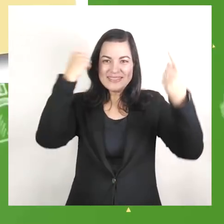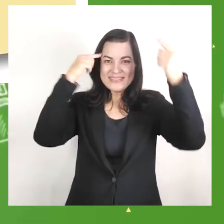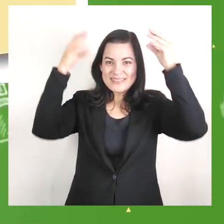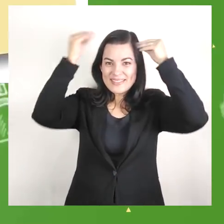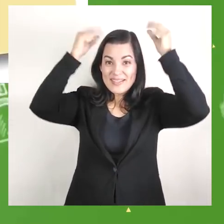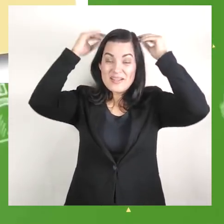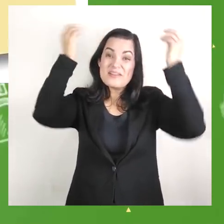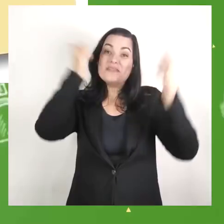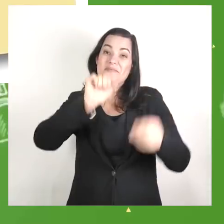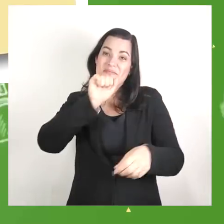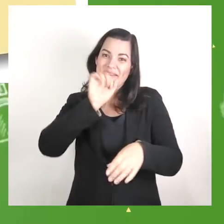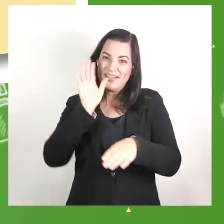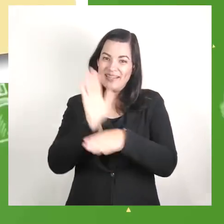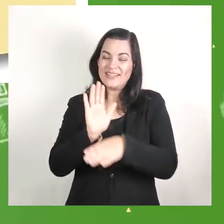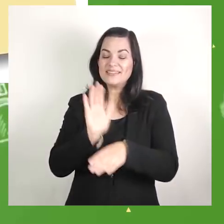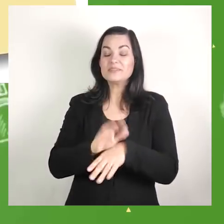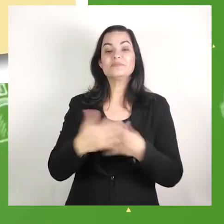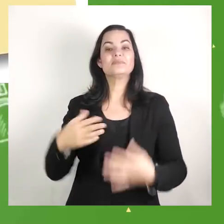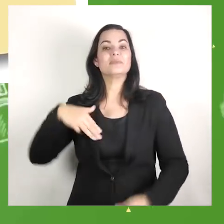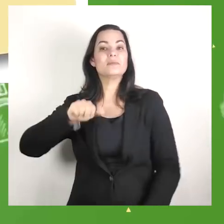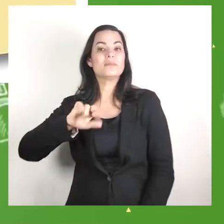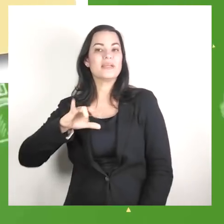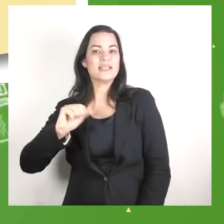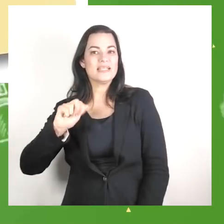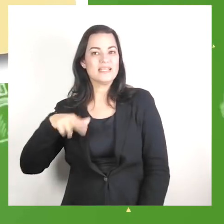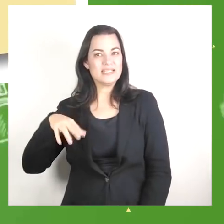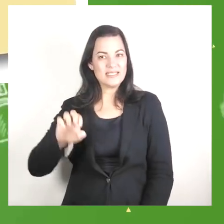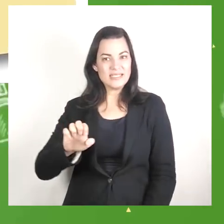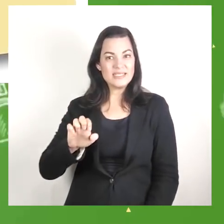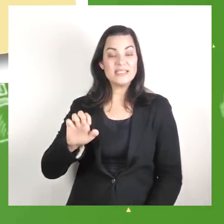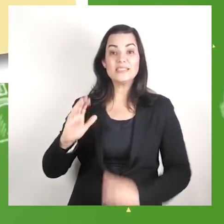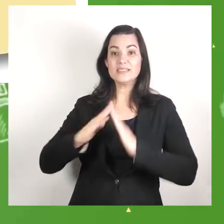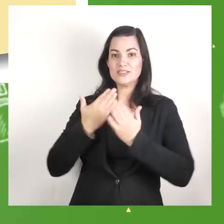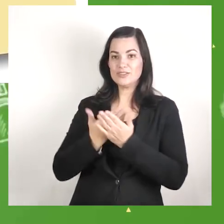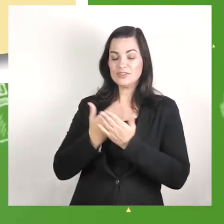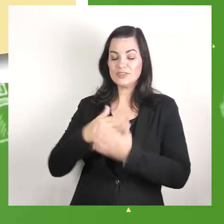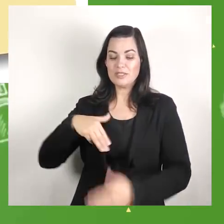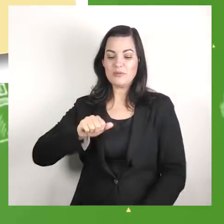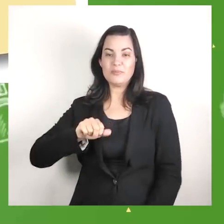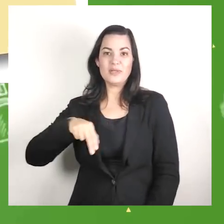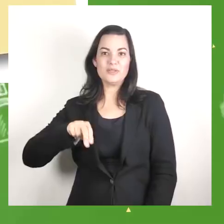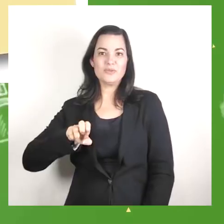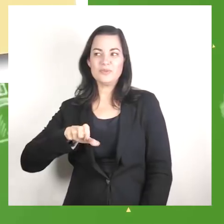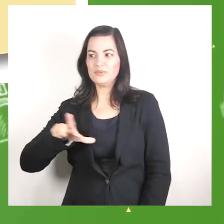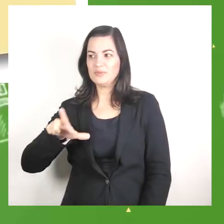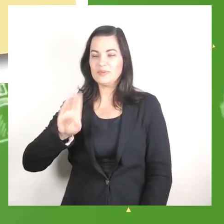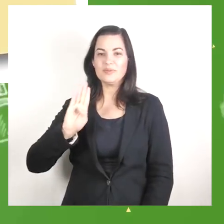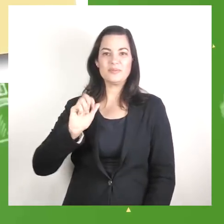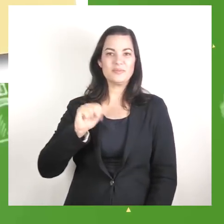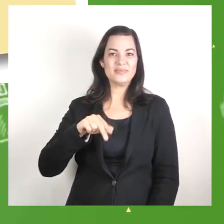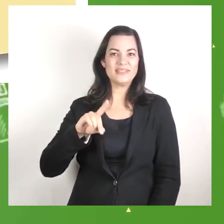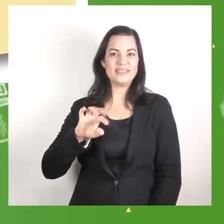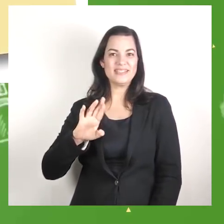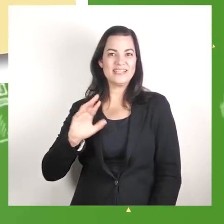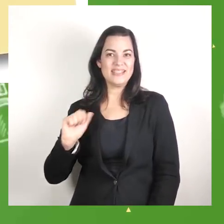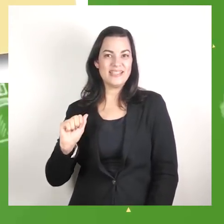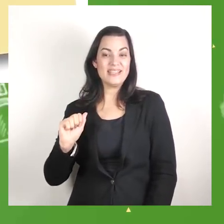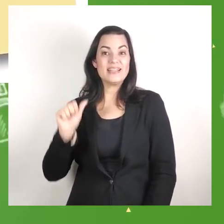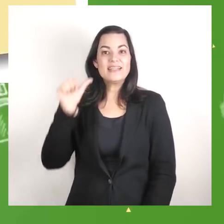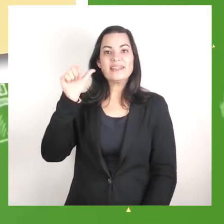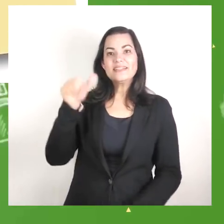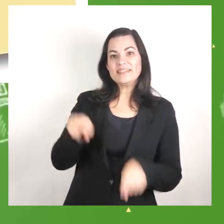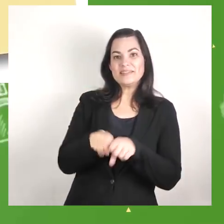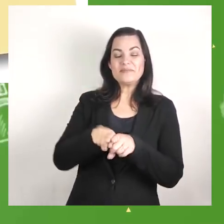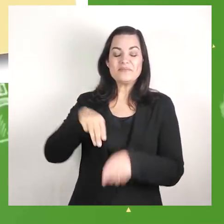hein? A Mariane Nascimento Pinheiro da Silva, da Escola Manuel Bandeira, do 1º ano, e a Melissa